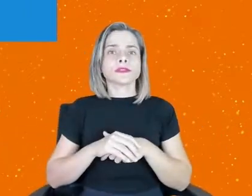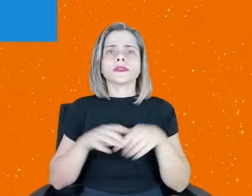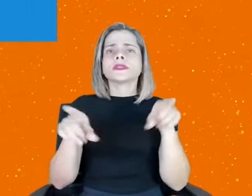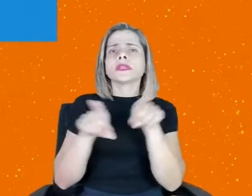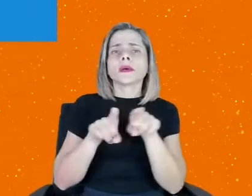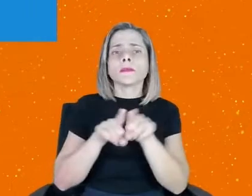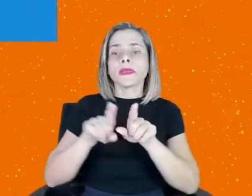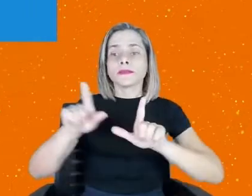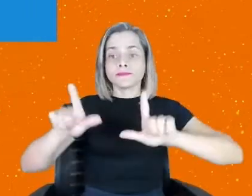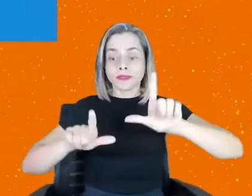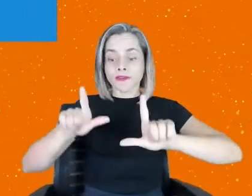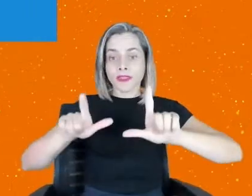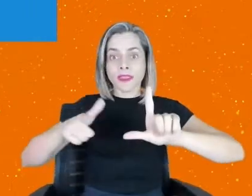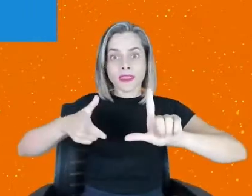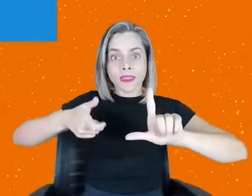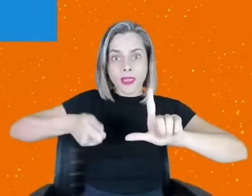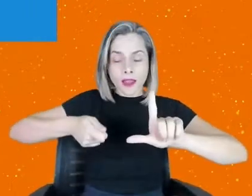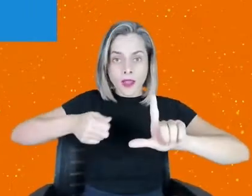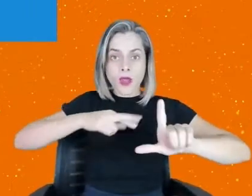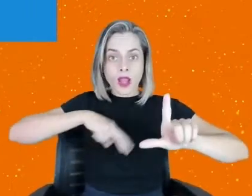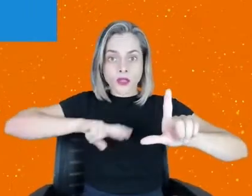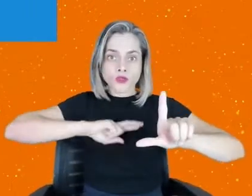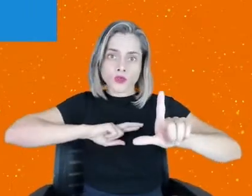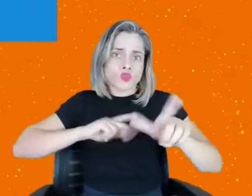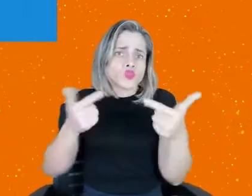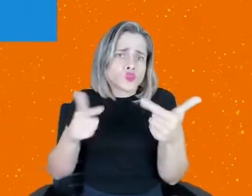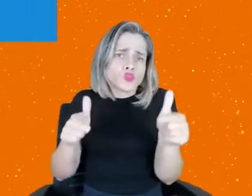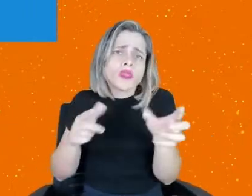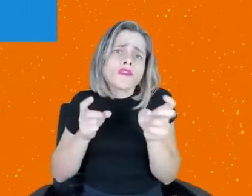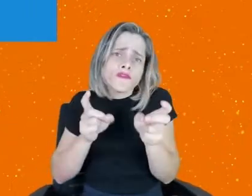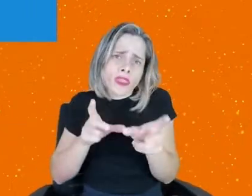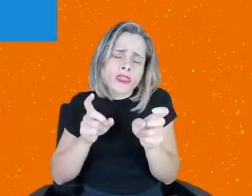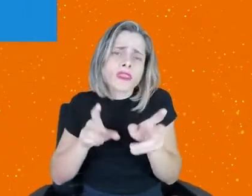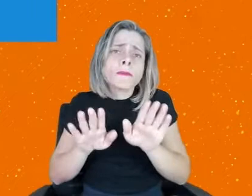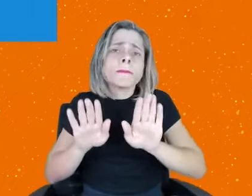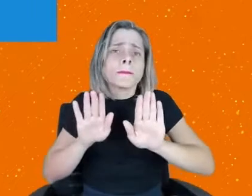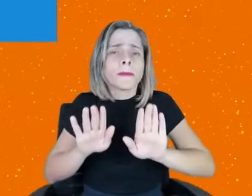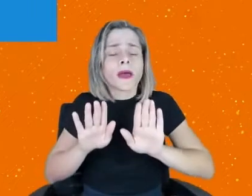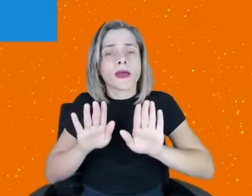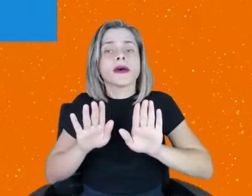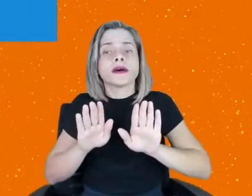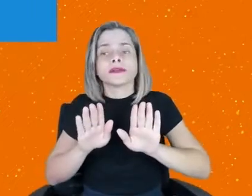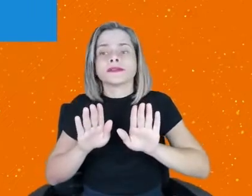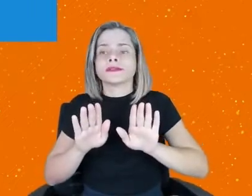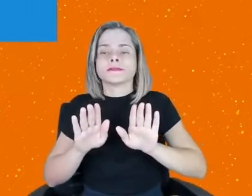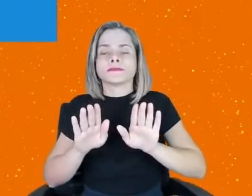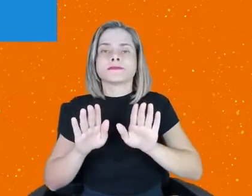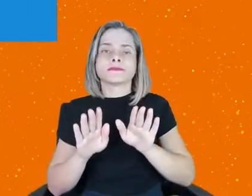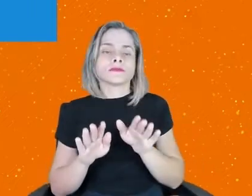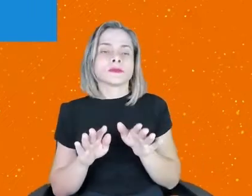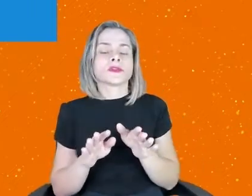né embora não esteja vendendo ali é mas canais religiosos Hoje não tem muita informação